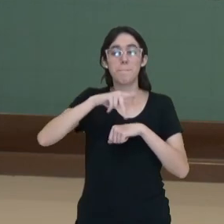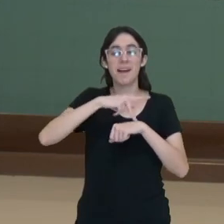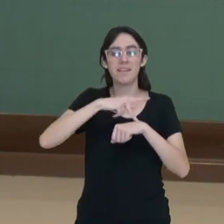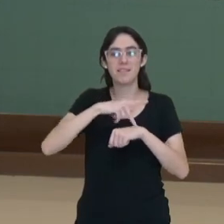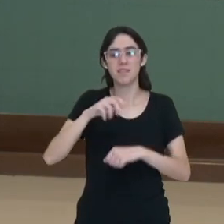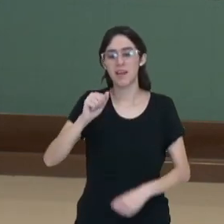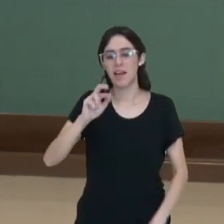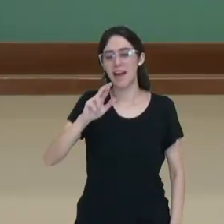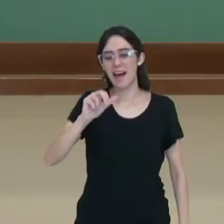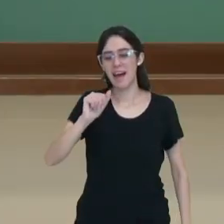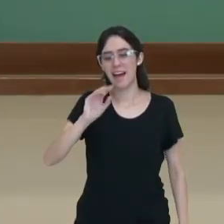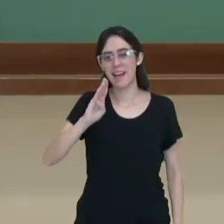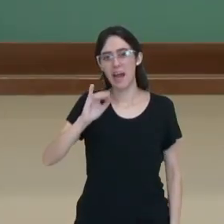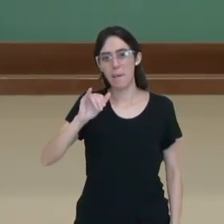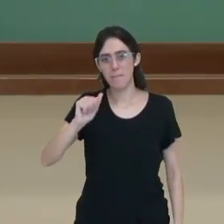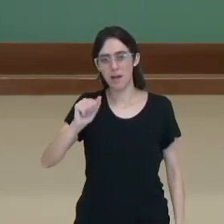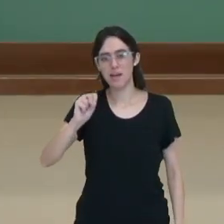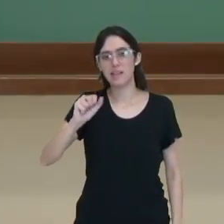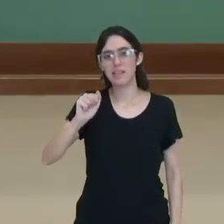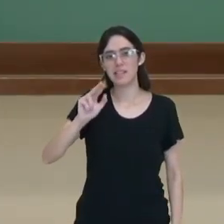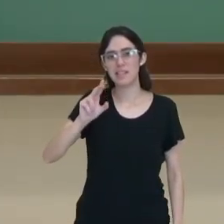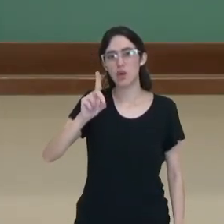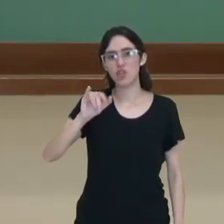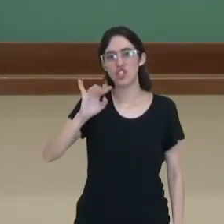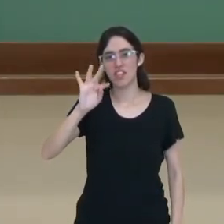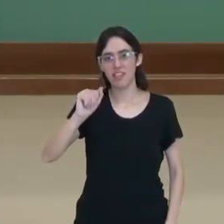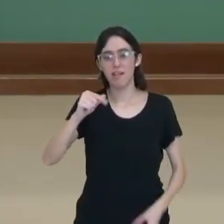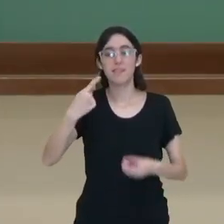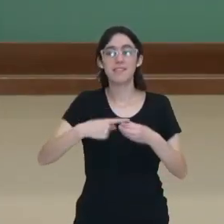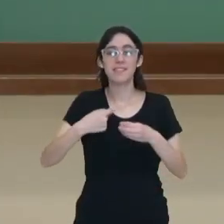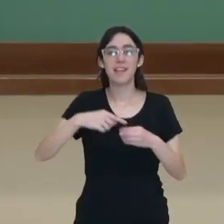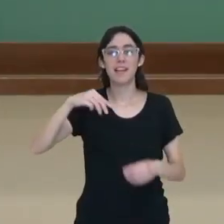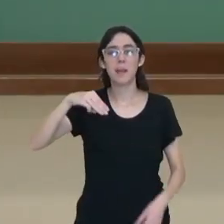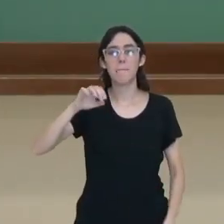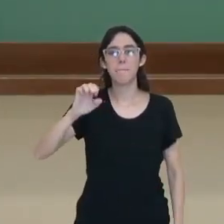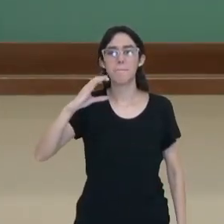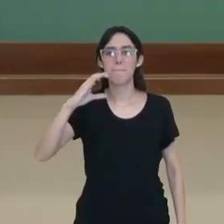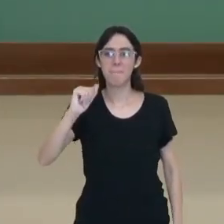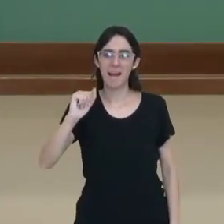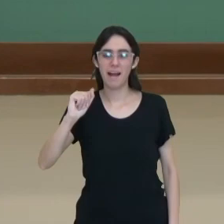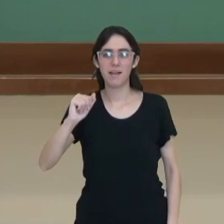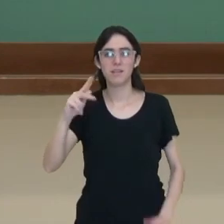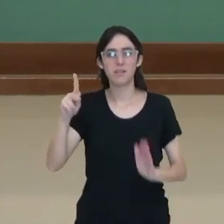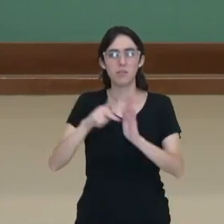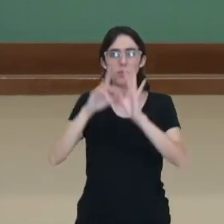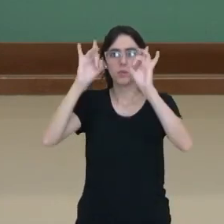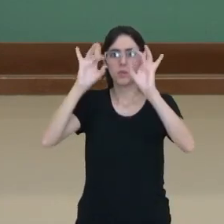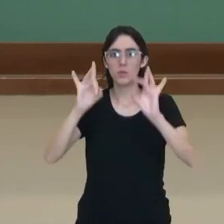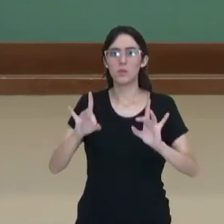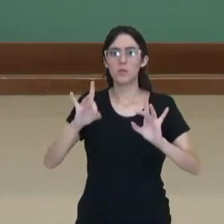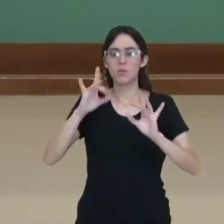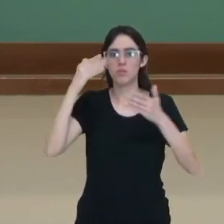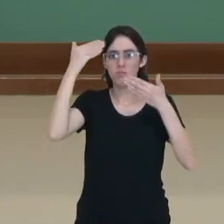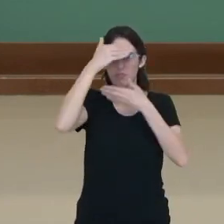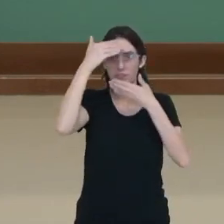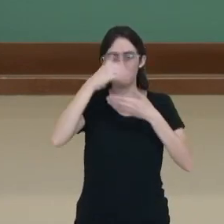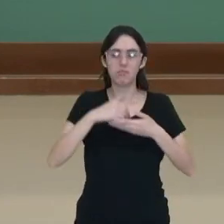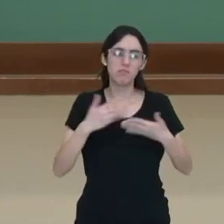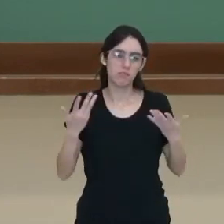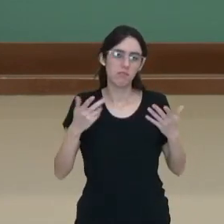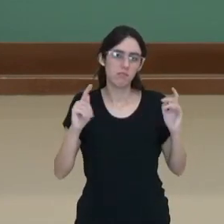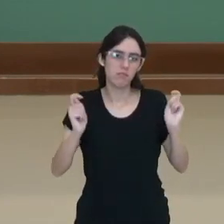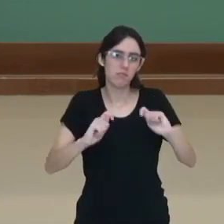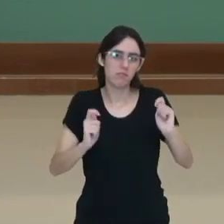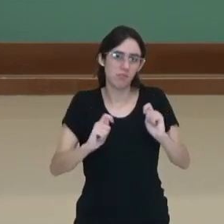Arábia Saudita, na cidade de Meca, que é a cidade sagrada, né, para o islamismo. Então, tudo isso é